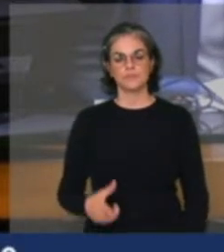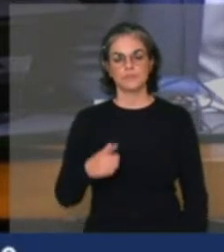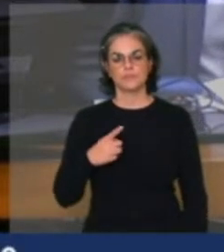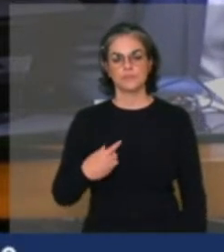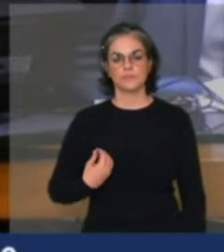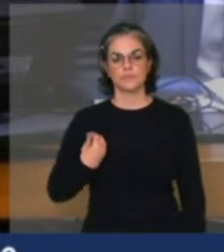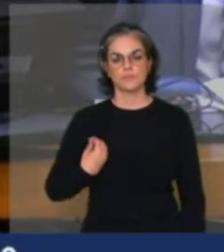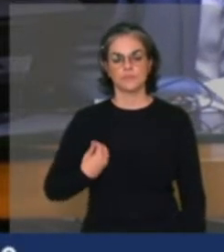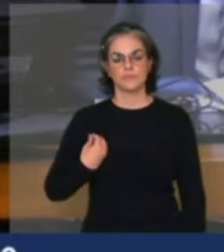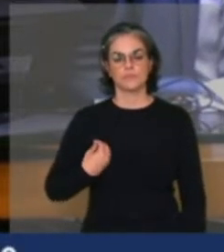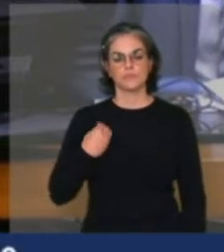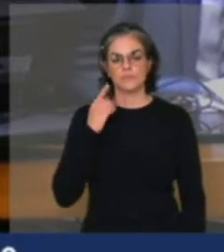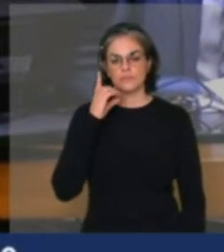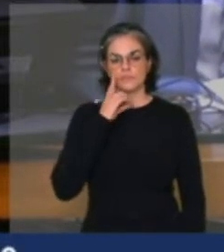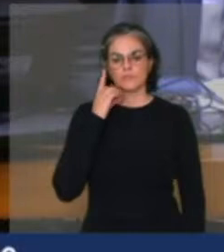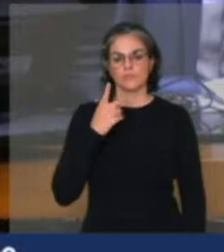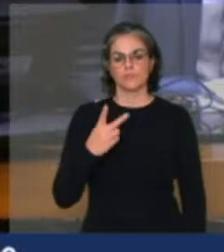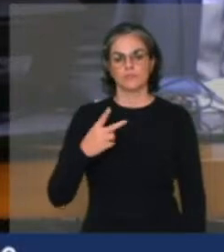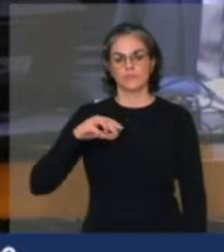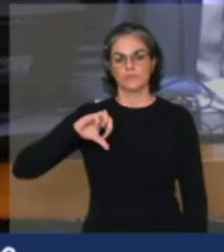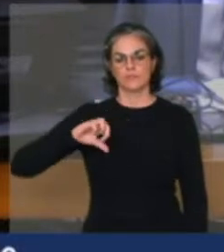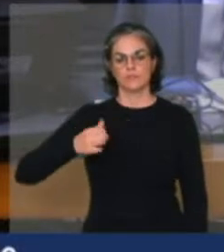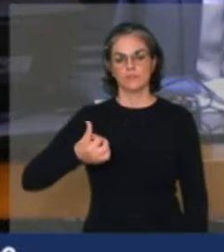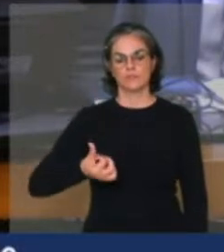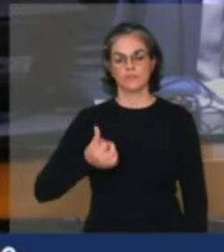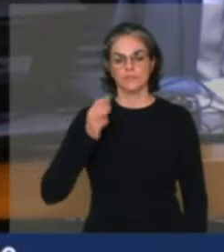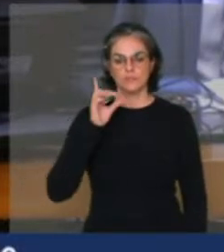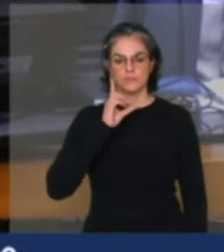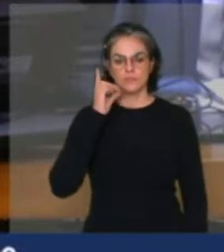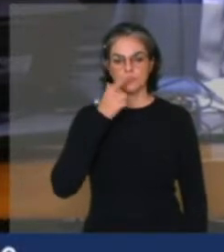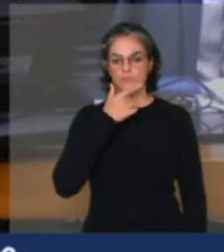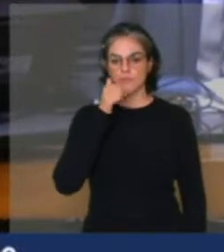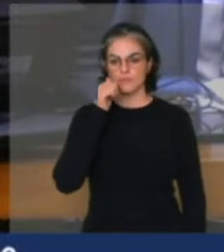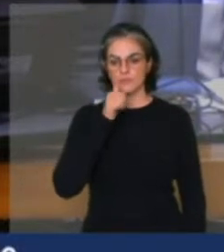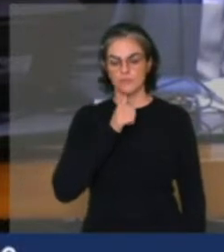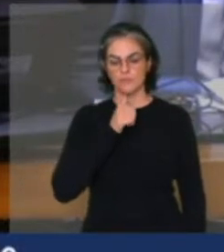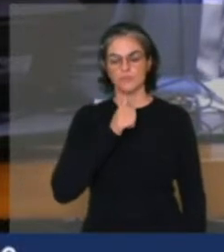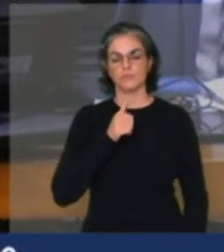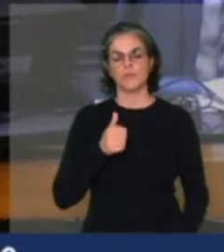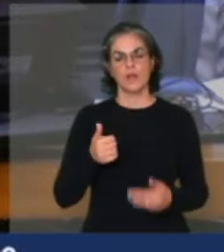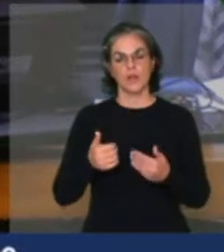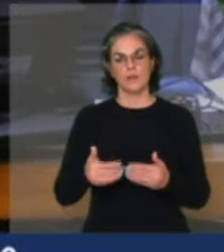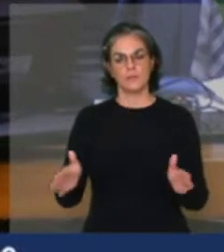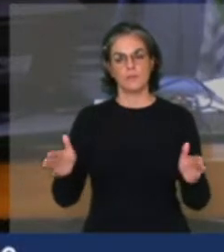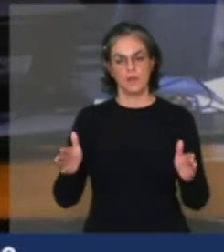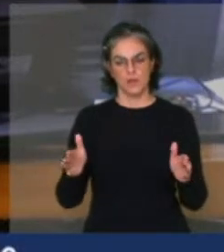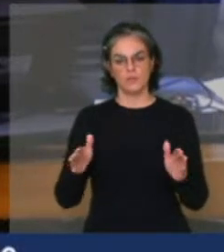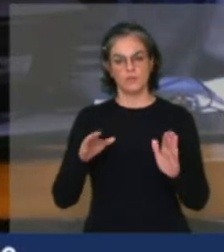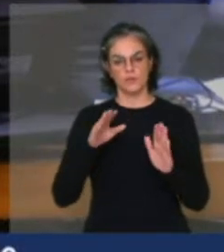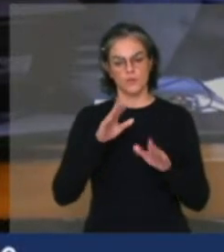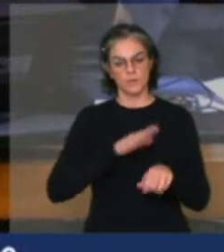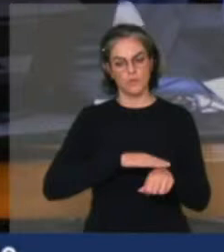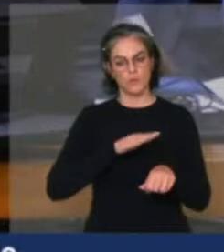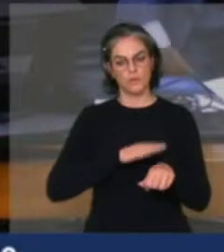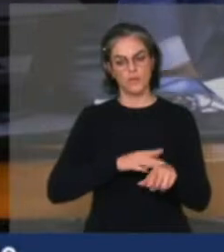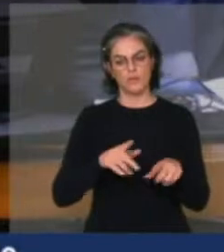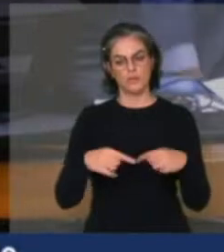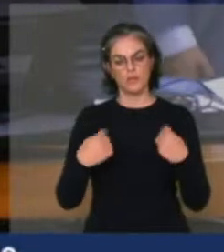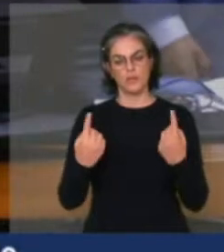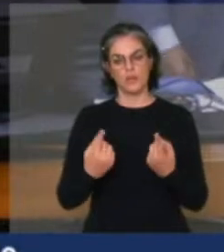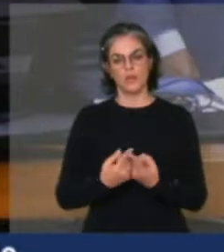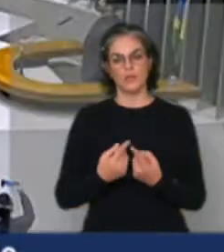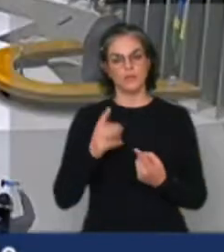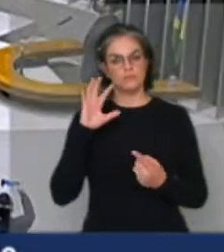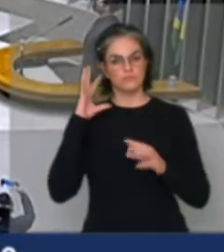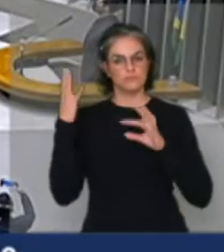de 296 senhoras deputadas e senhores deputados no infolegue parlamentar. Está aberta a sessão deliberativa remota. Sob